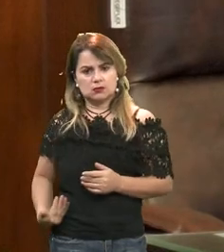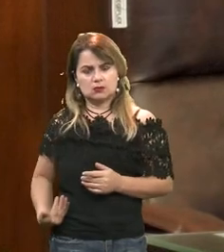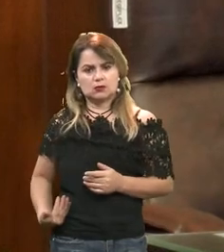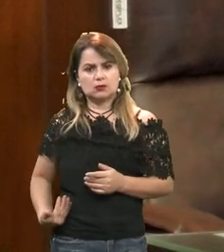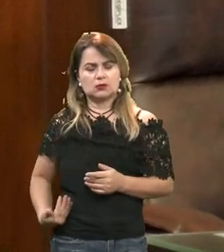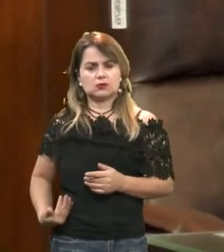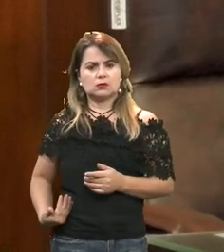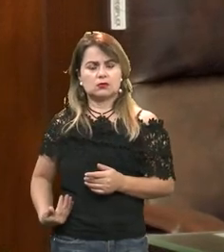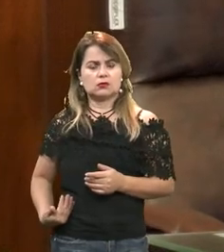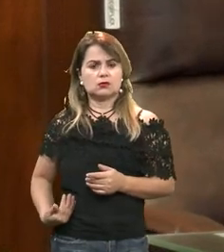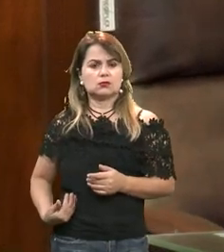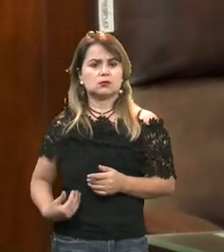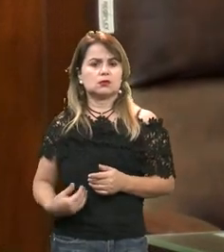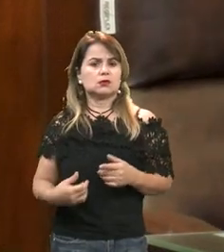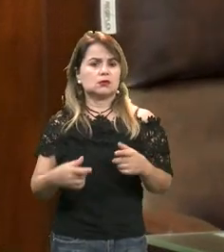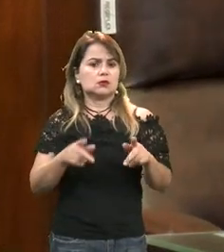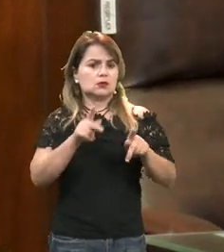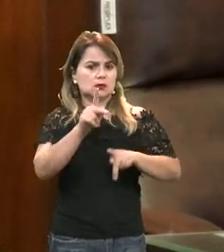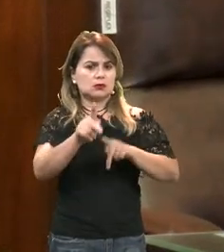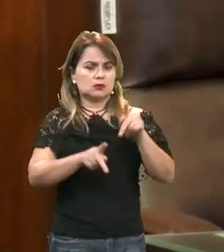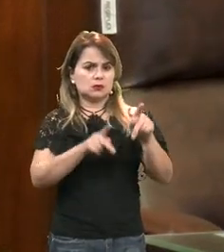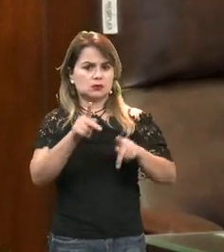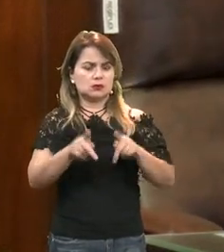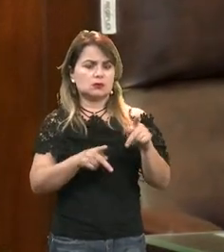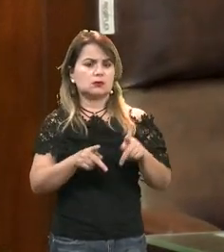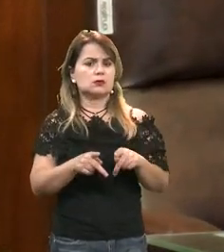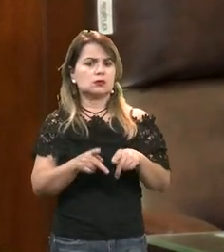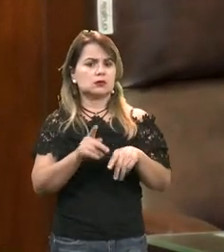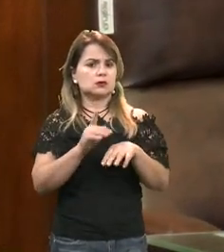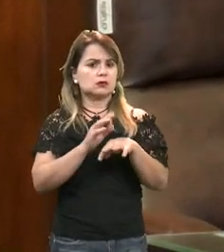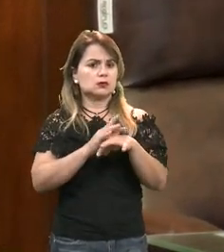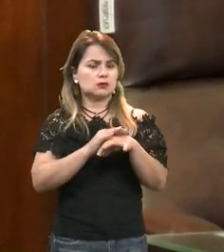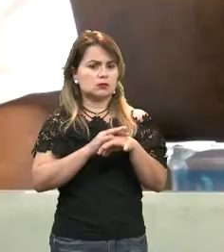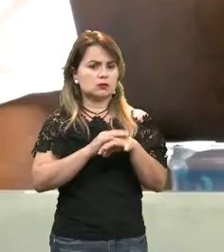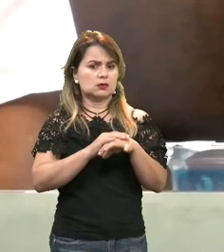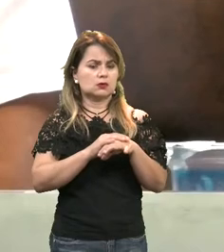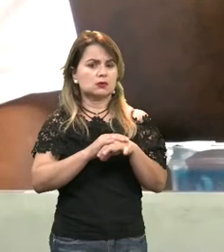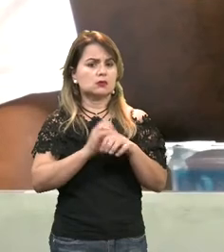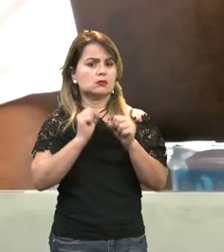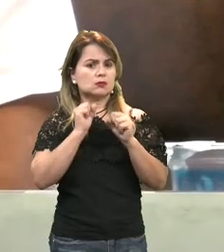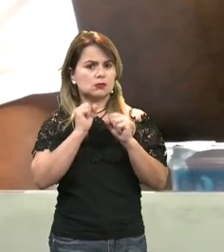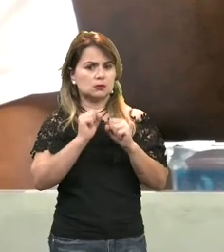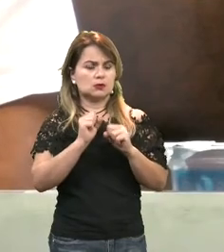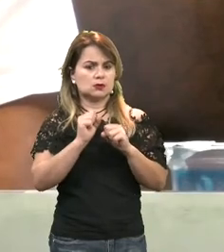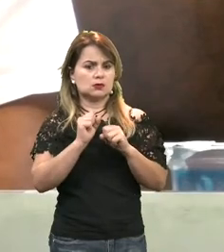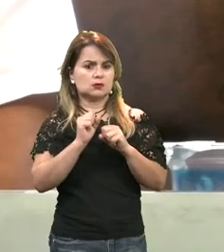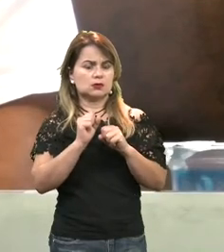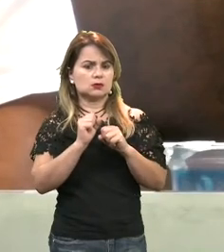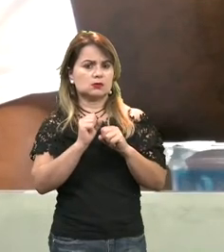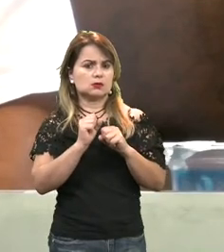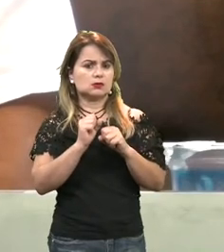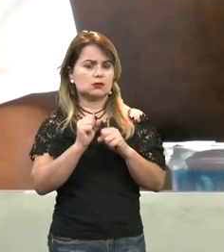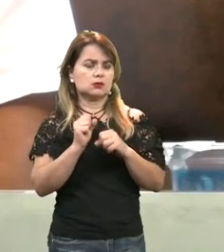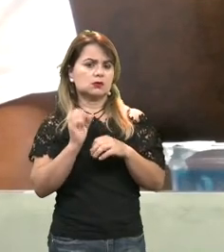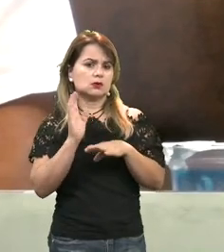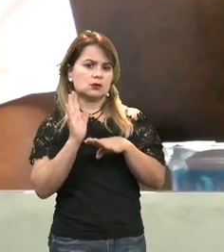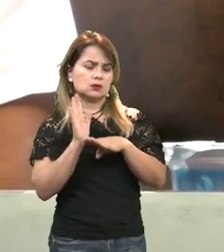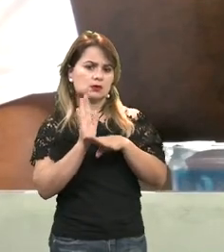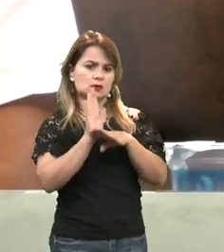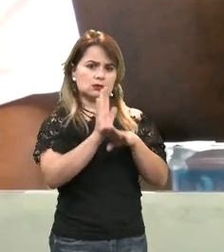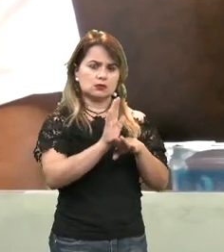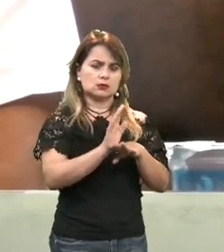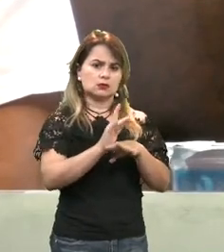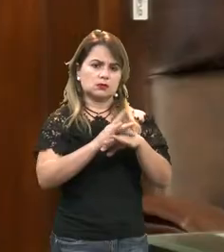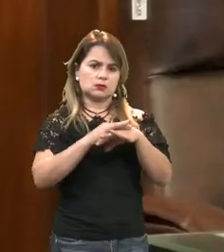certos pacientes referenciados poderiam ser beneficiados com a ajuda da Malele e,